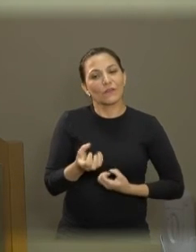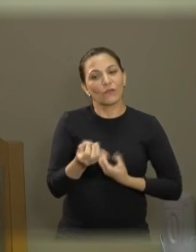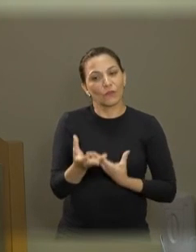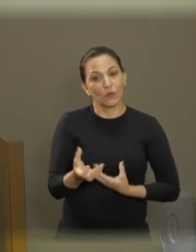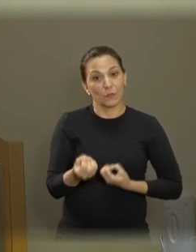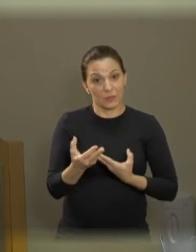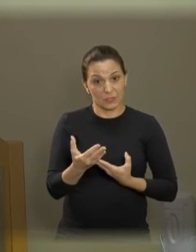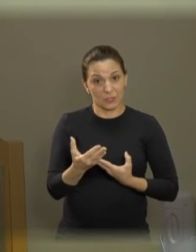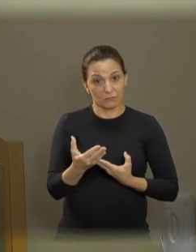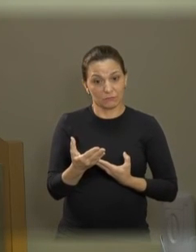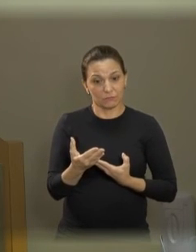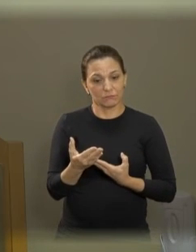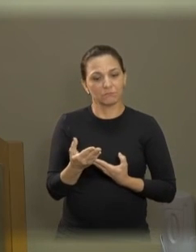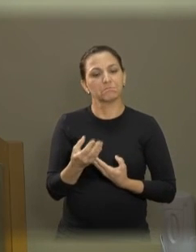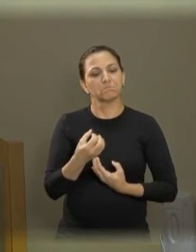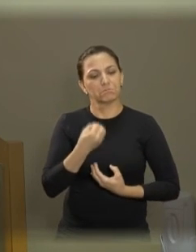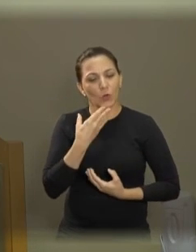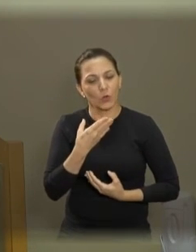gerida gera conhecimento.